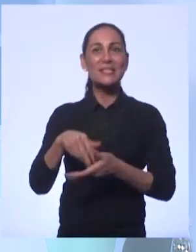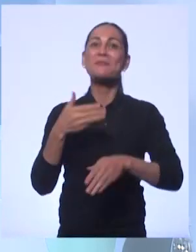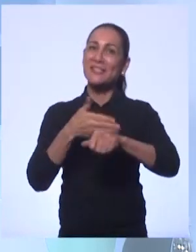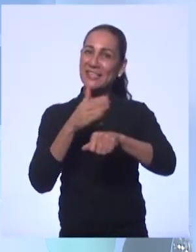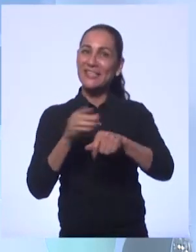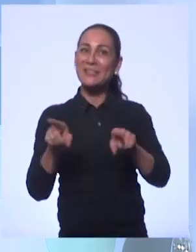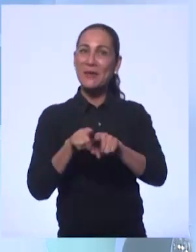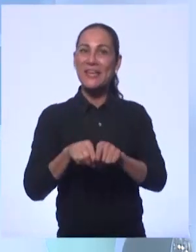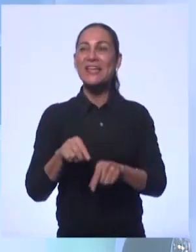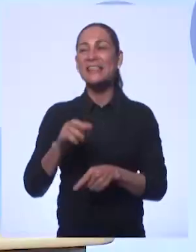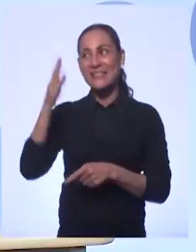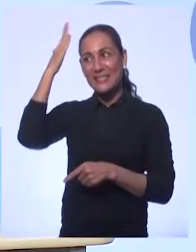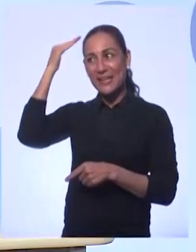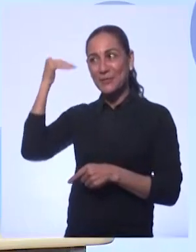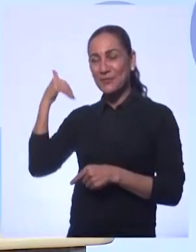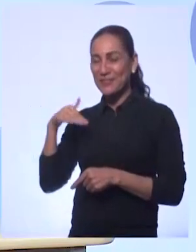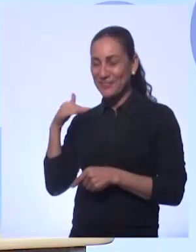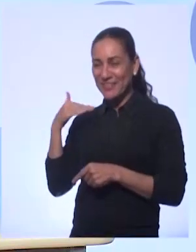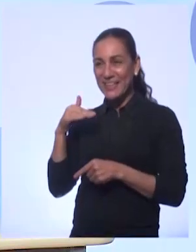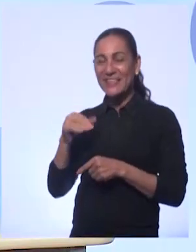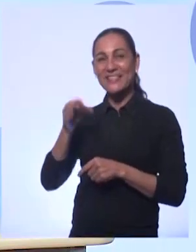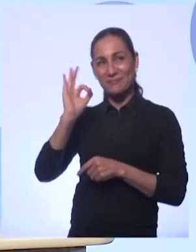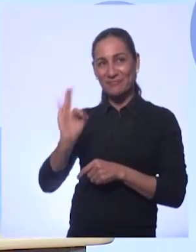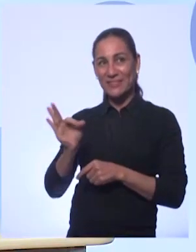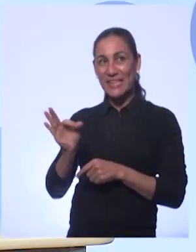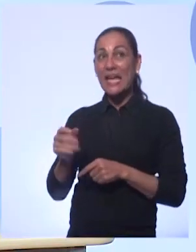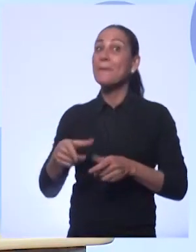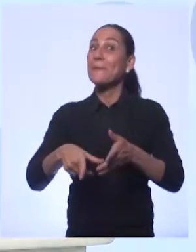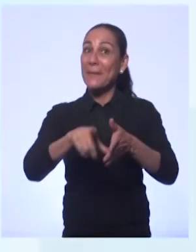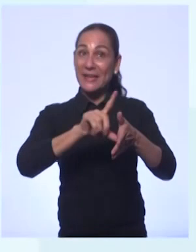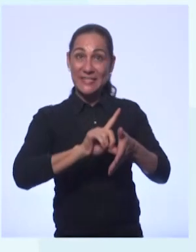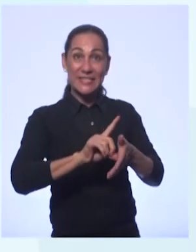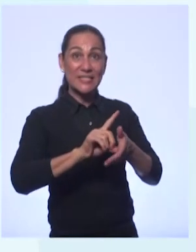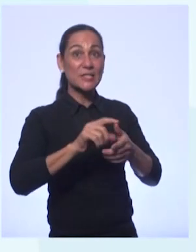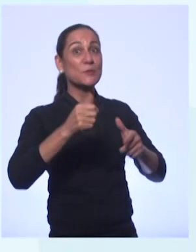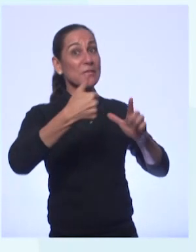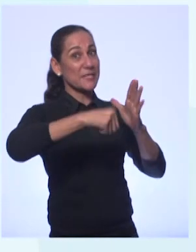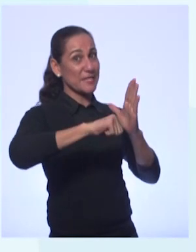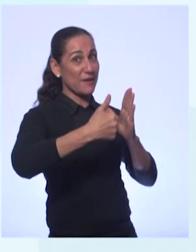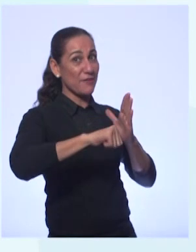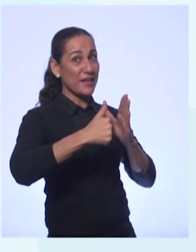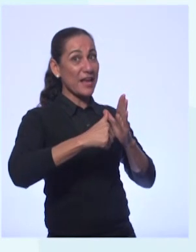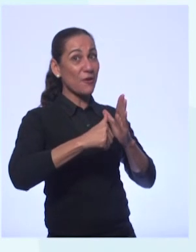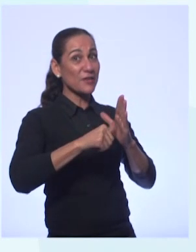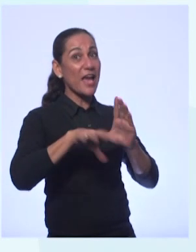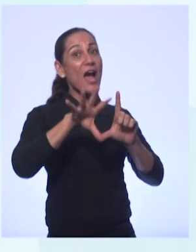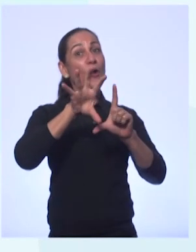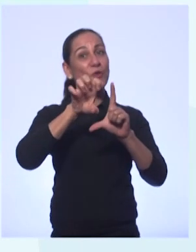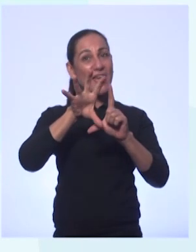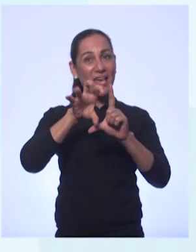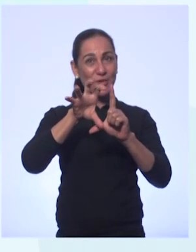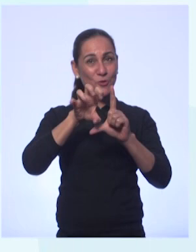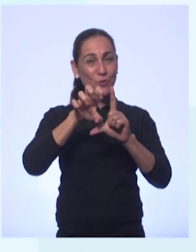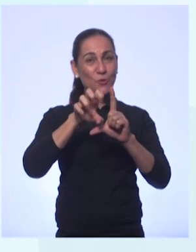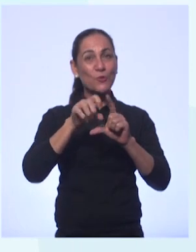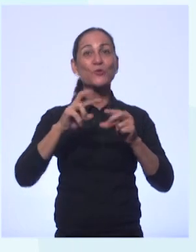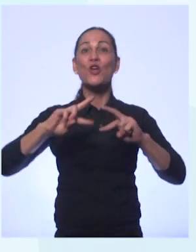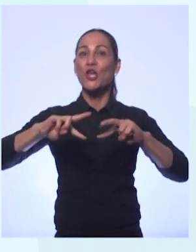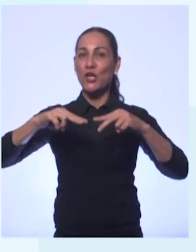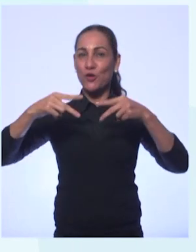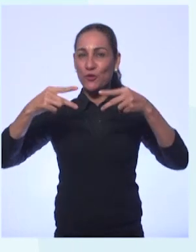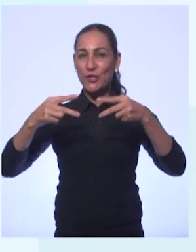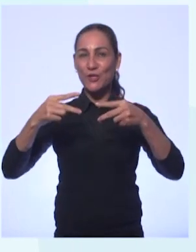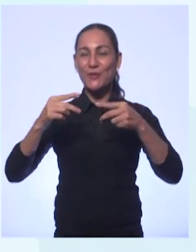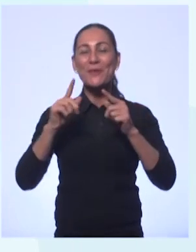também. Certo, professora Inês? Isso, mas antes, não esqueçam de avaliar a nossa aula. Então tá aparecendo o QR Code, o link. Mande